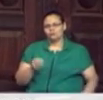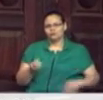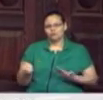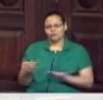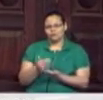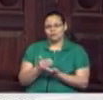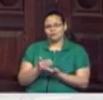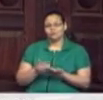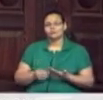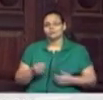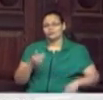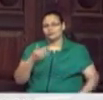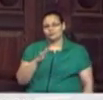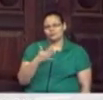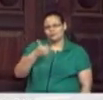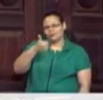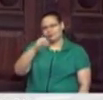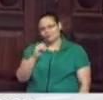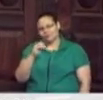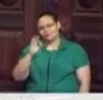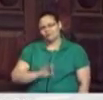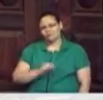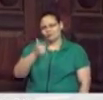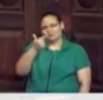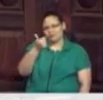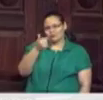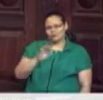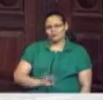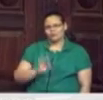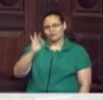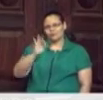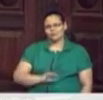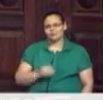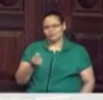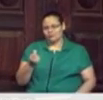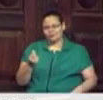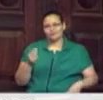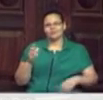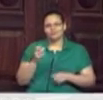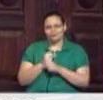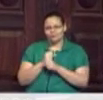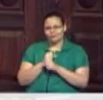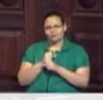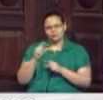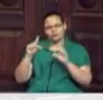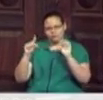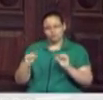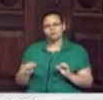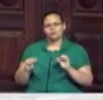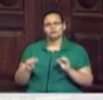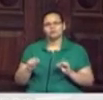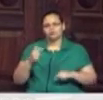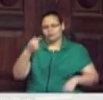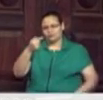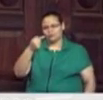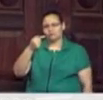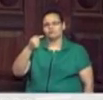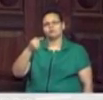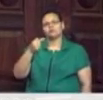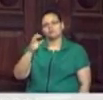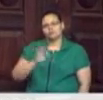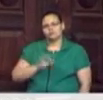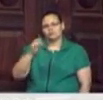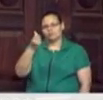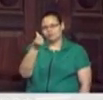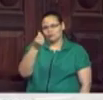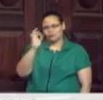hoje gira ao redor de 10, 12% no cálculo da tarifa. Vamos reduzir para 7%,